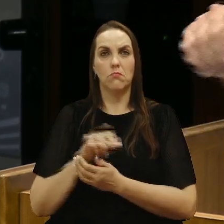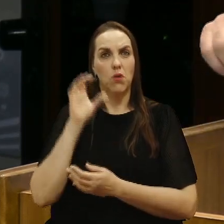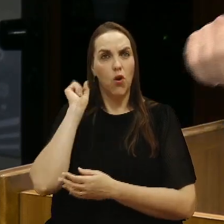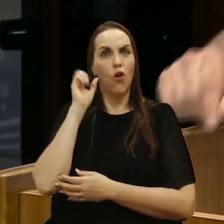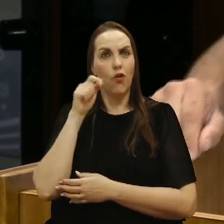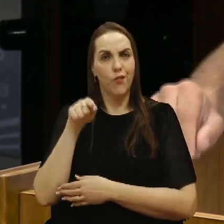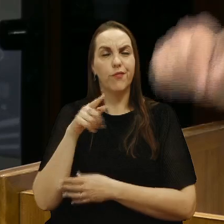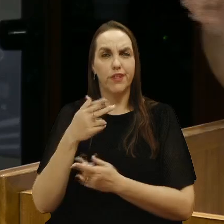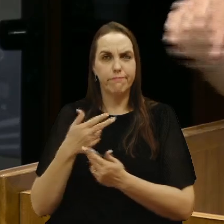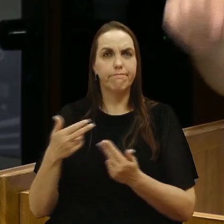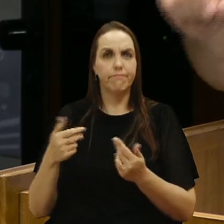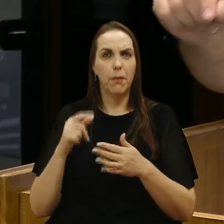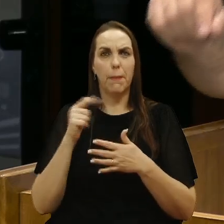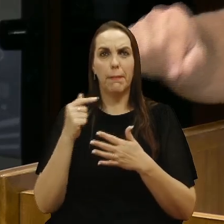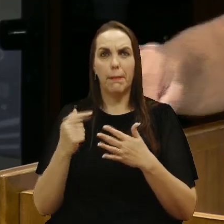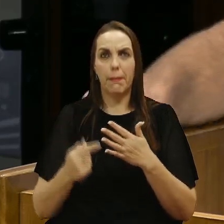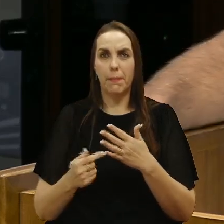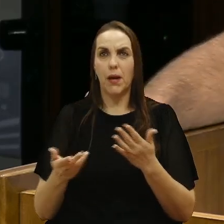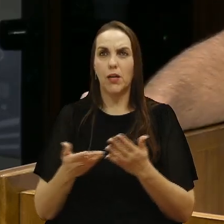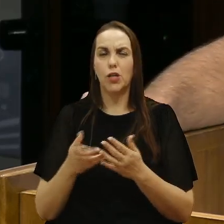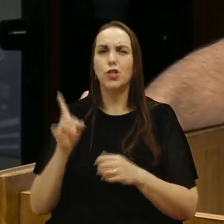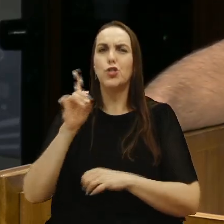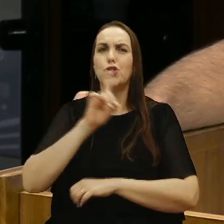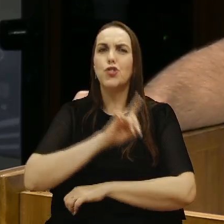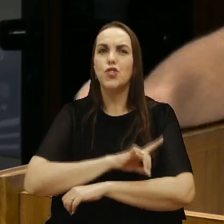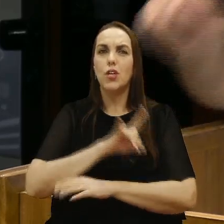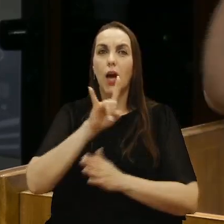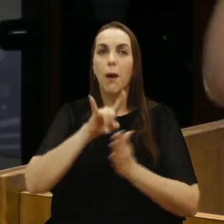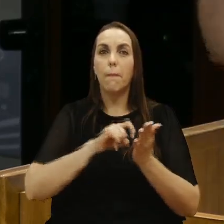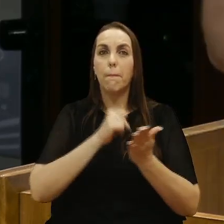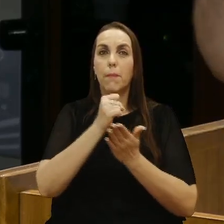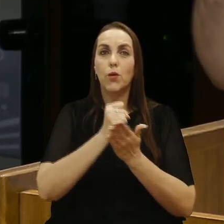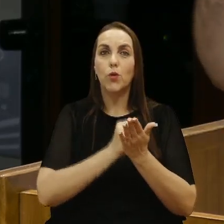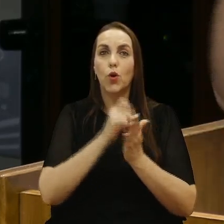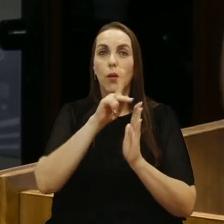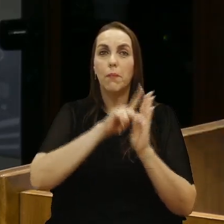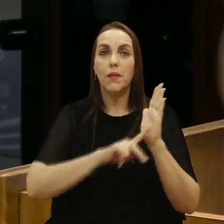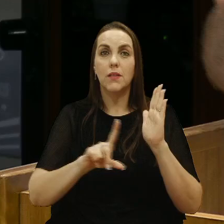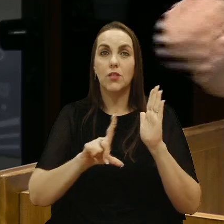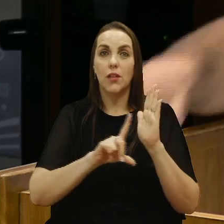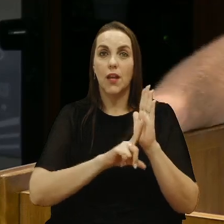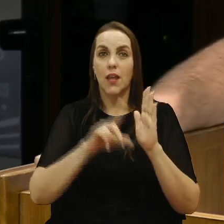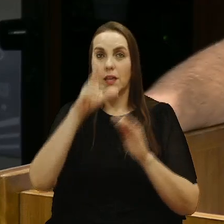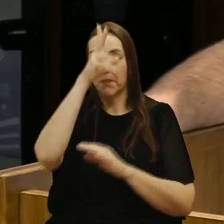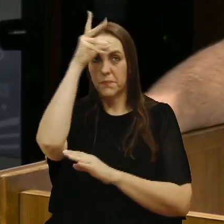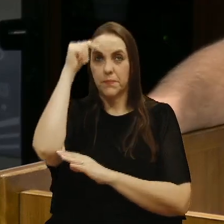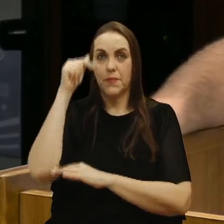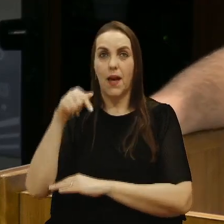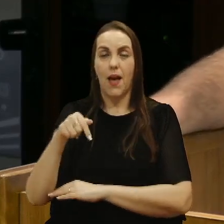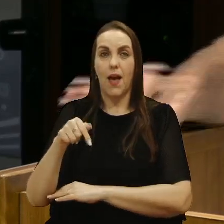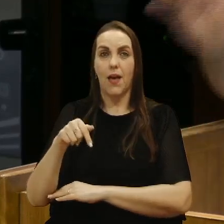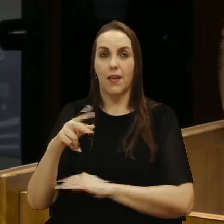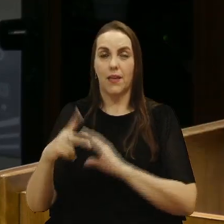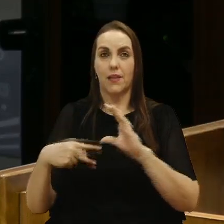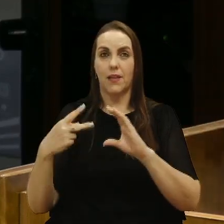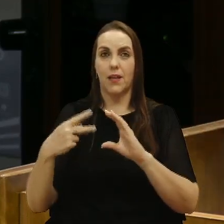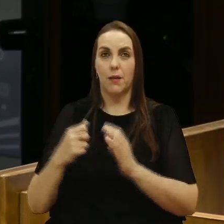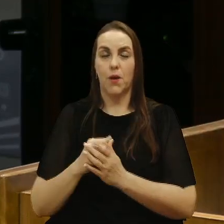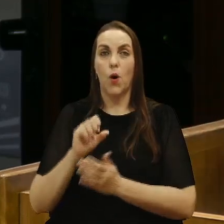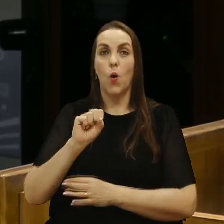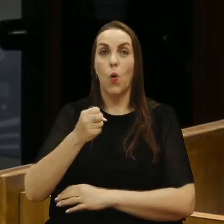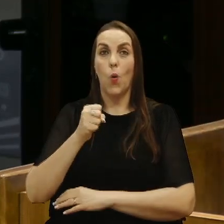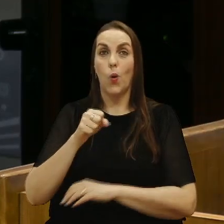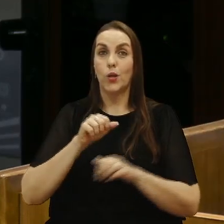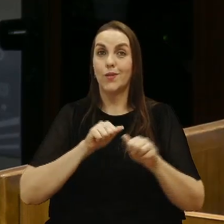No entanto, que dia que foi protocolado este projeto de lei pelo Executivo aqui nessa Casa Legislativa? 8